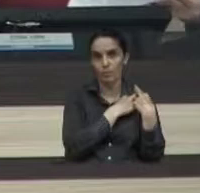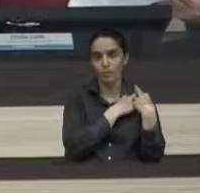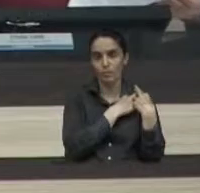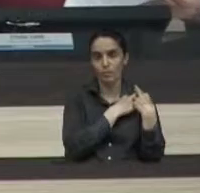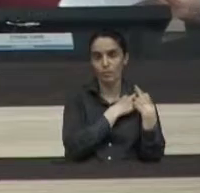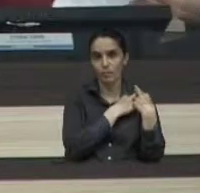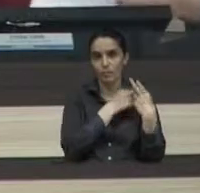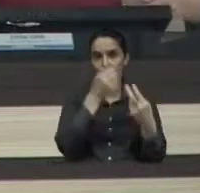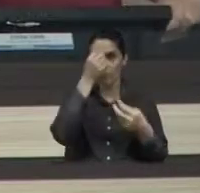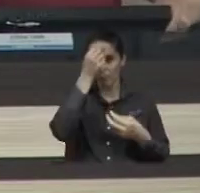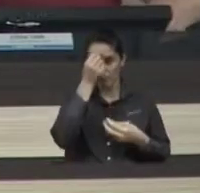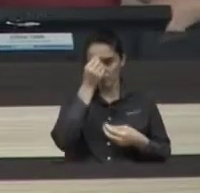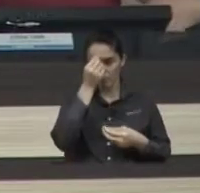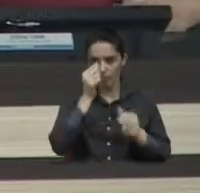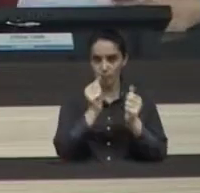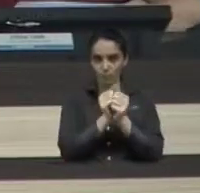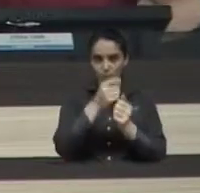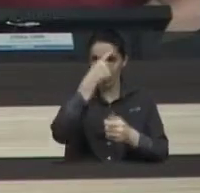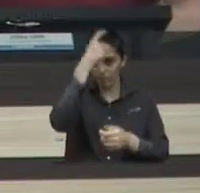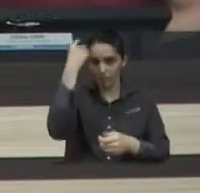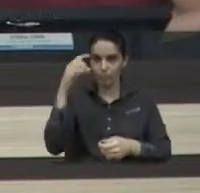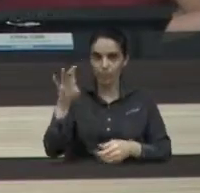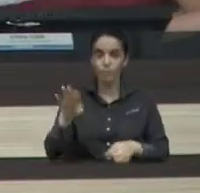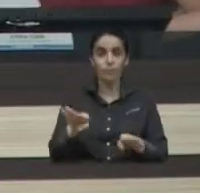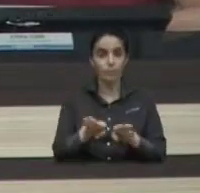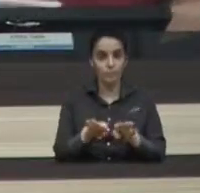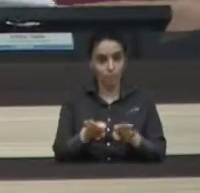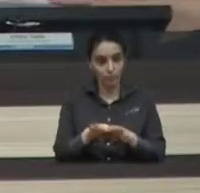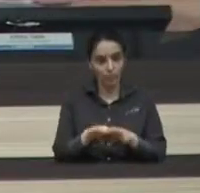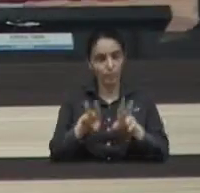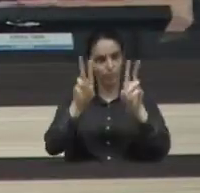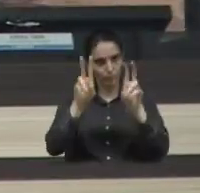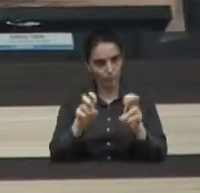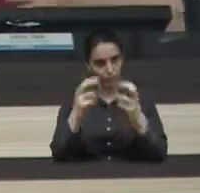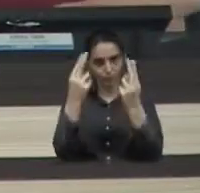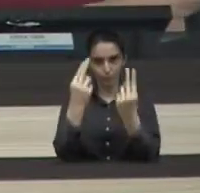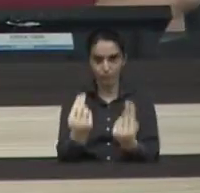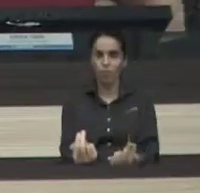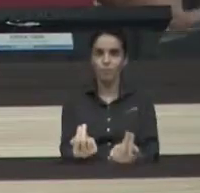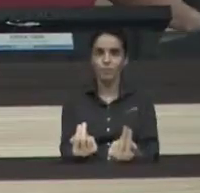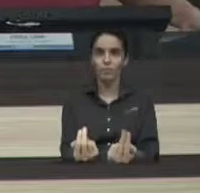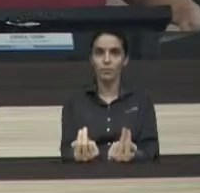Dr. Rafael e Wagner Barbosa, também no mesmo assunto, senhor presidente.